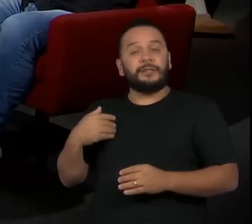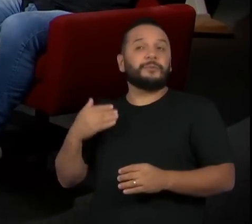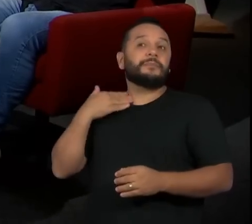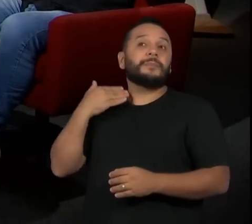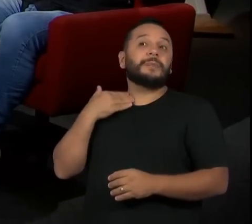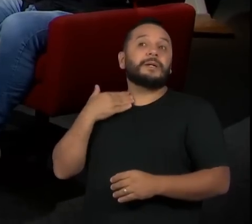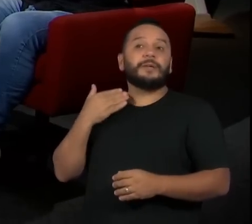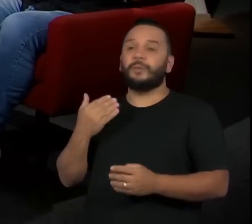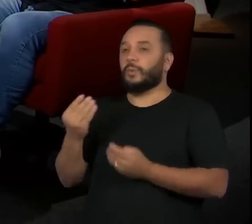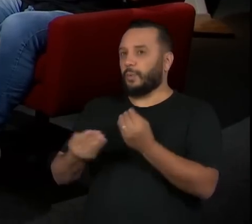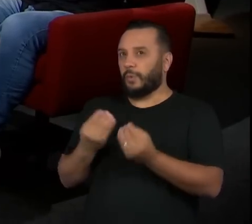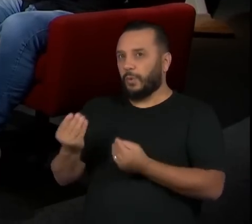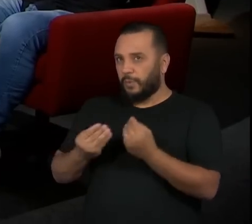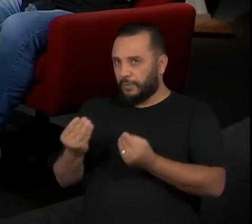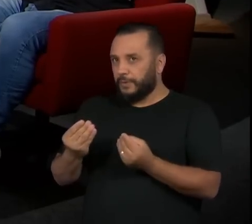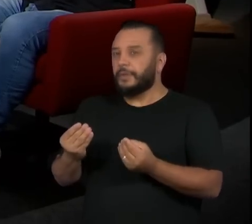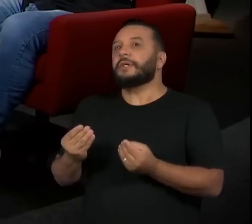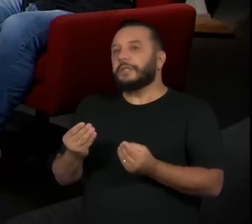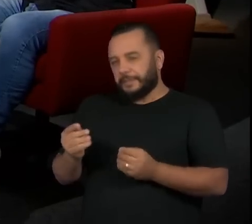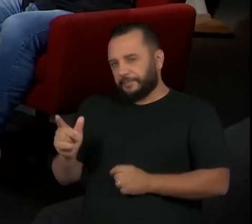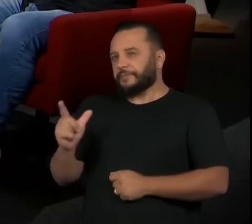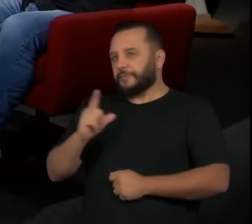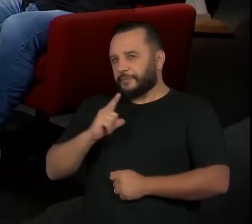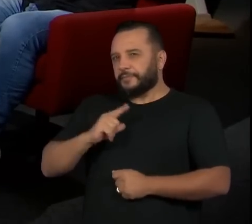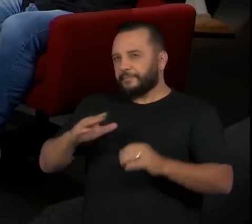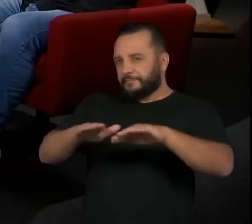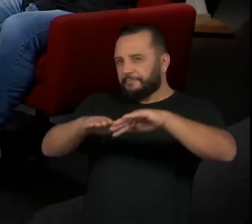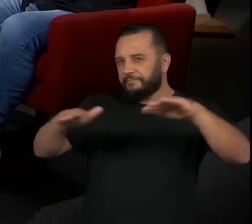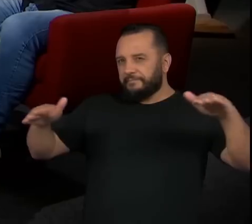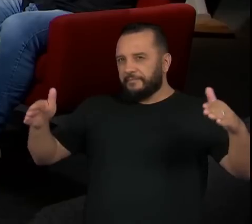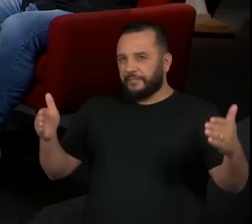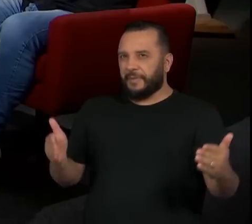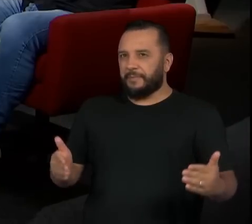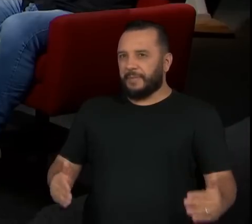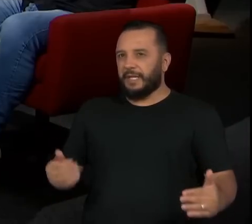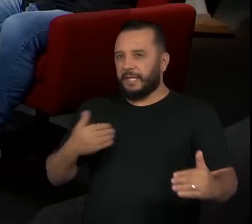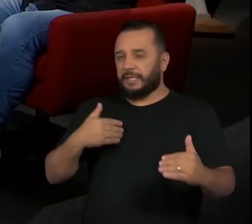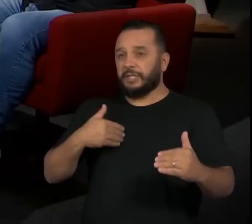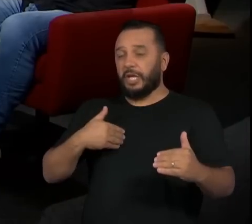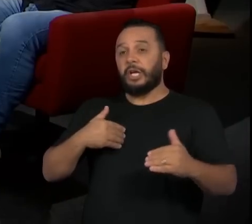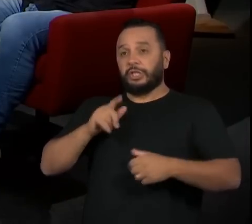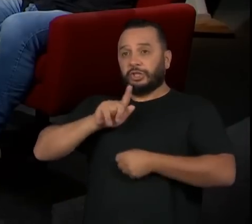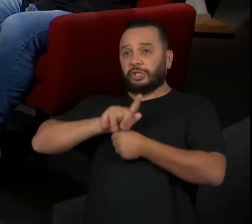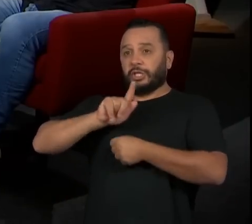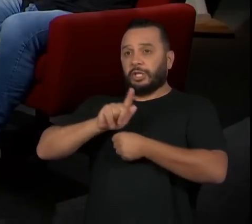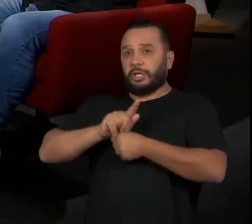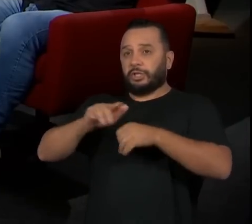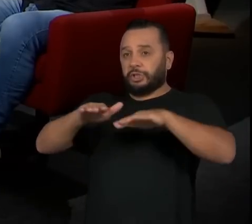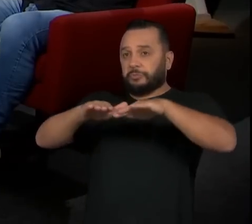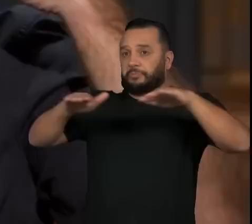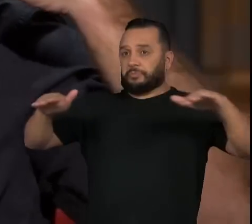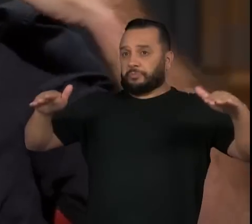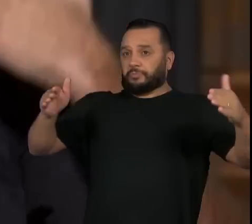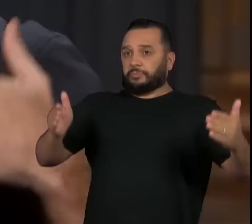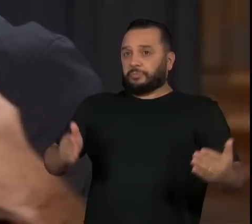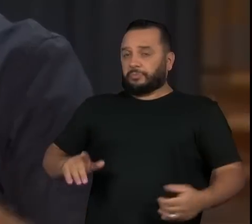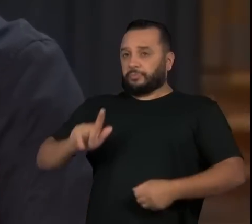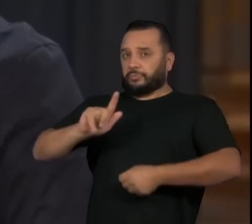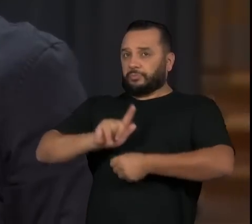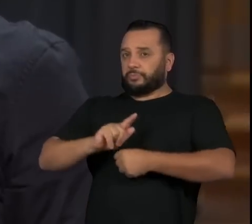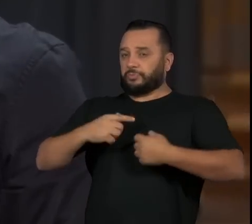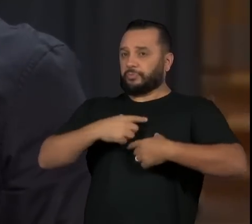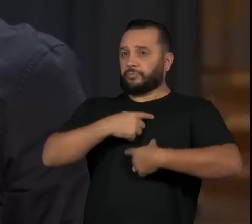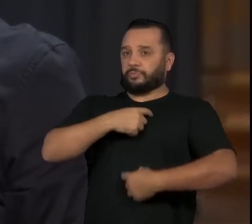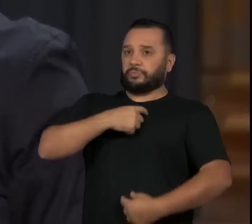eles propositalmente tinham uma mesa que ficava um pouco acima do gerente, uma mesa grandona, o gerente vestido